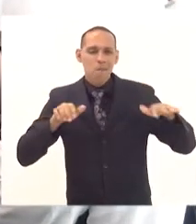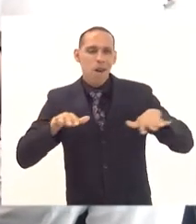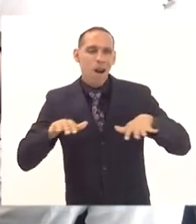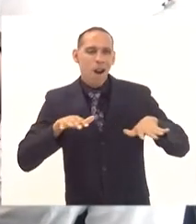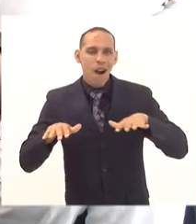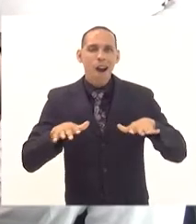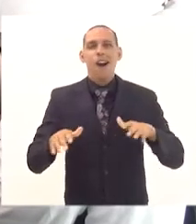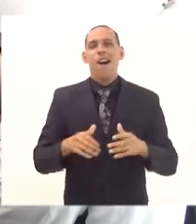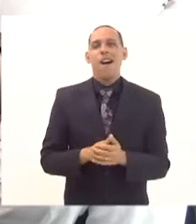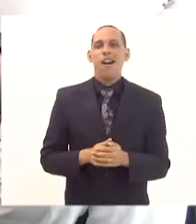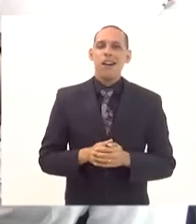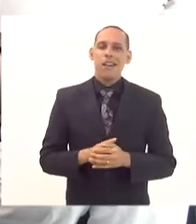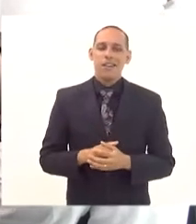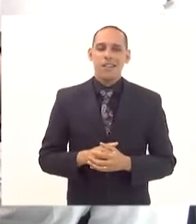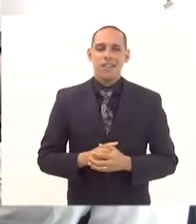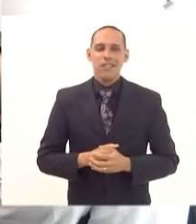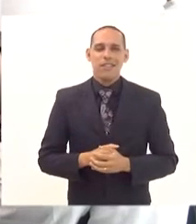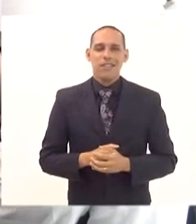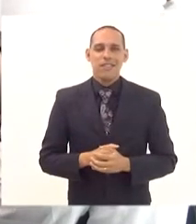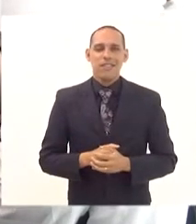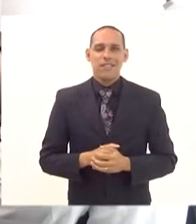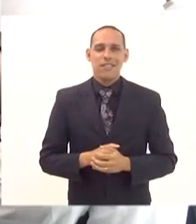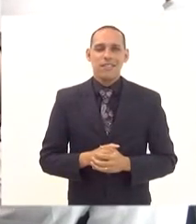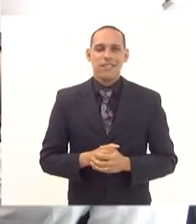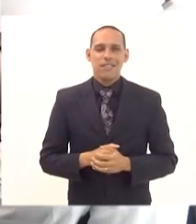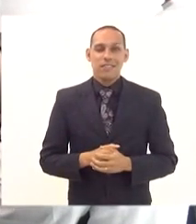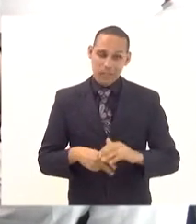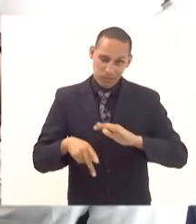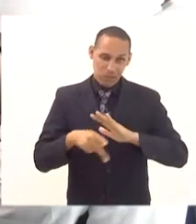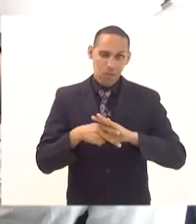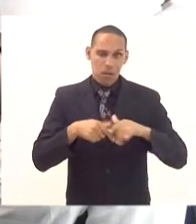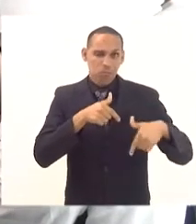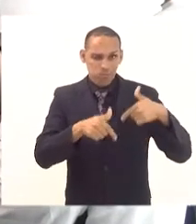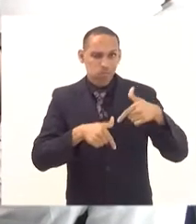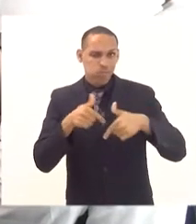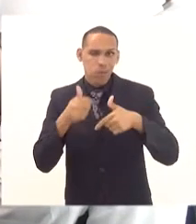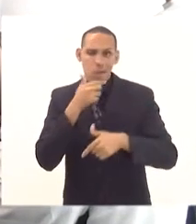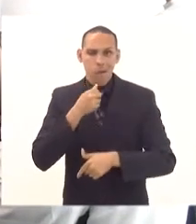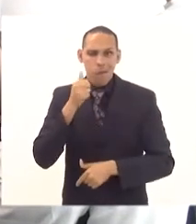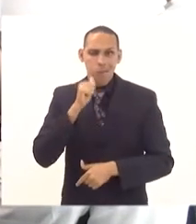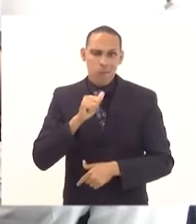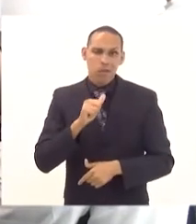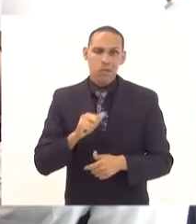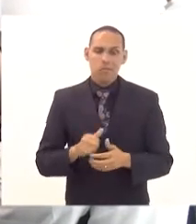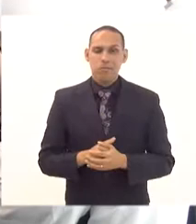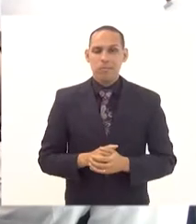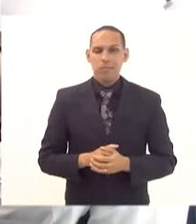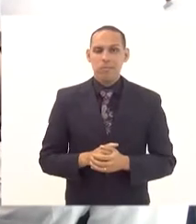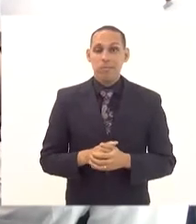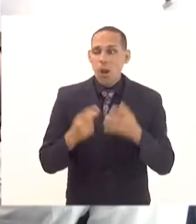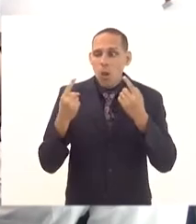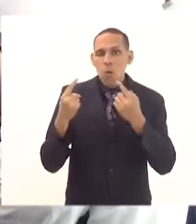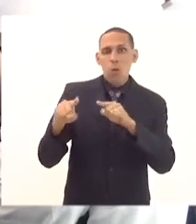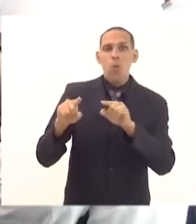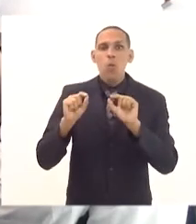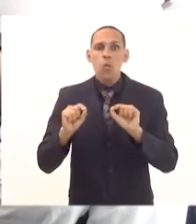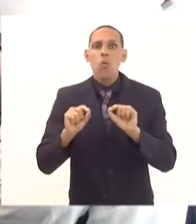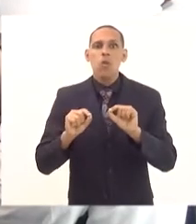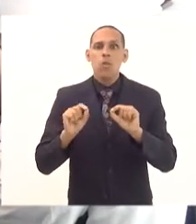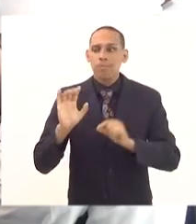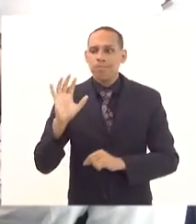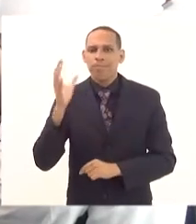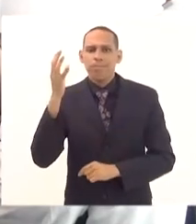e manifestações feitas pelos trabalhadores e trabalhadoras denunciando a situação